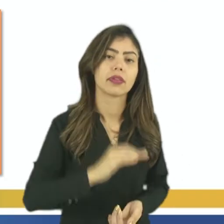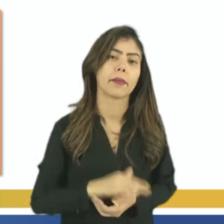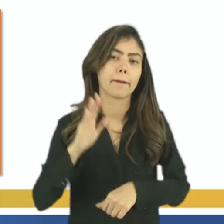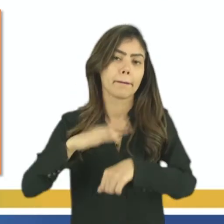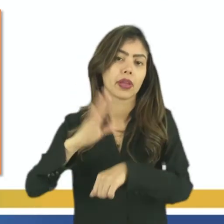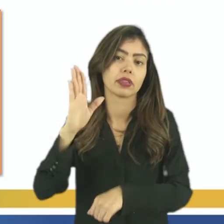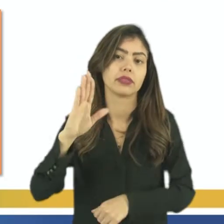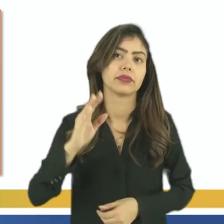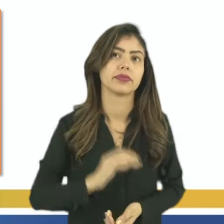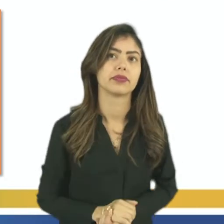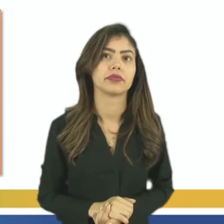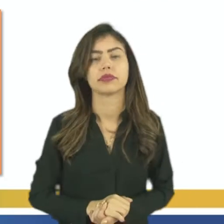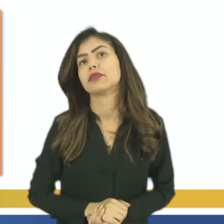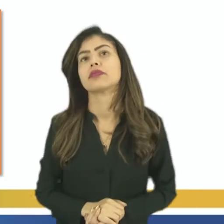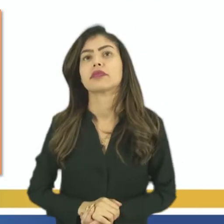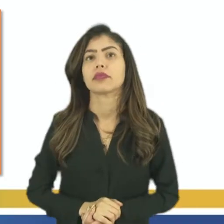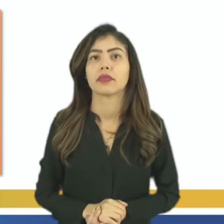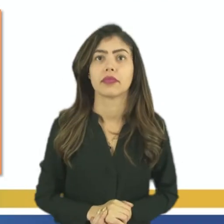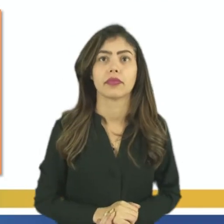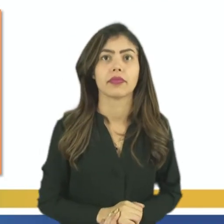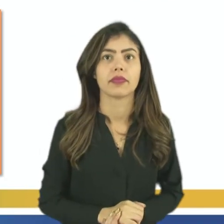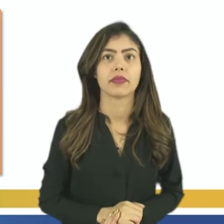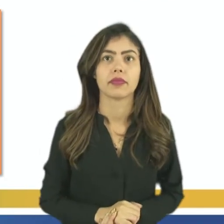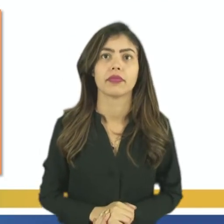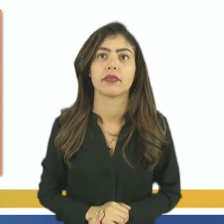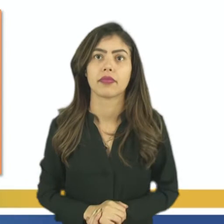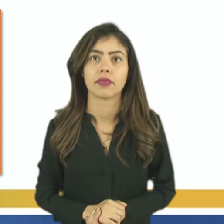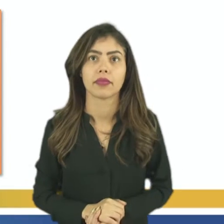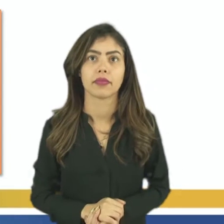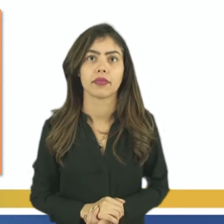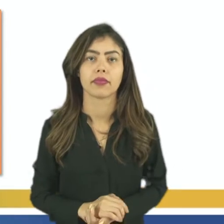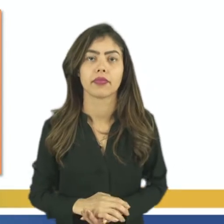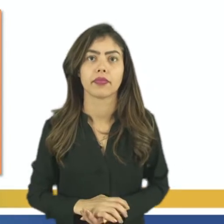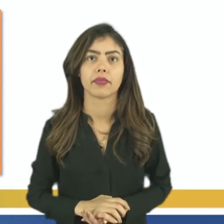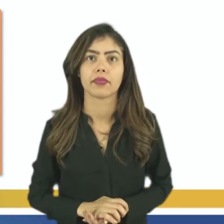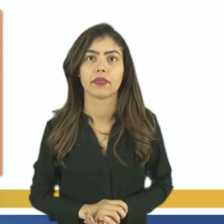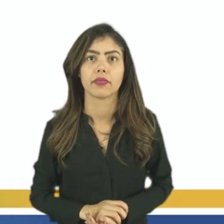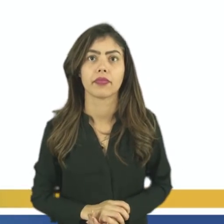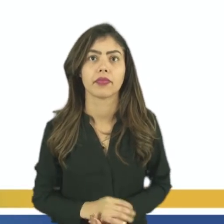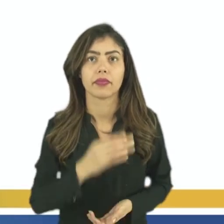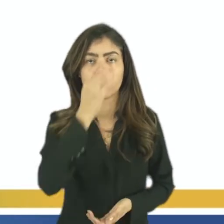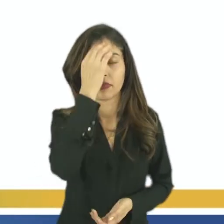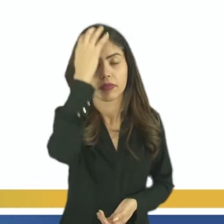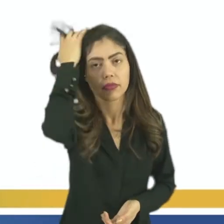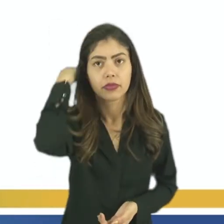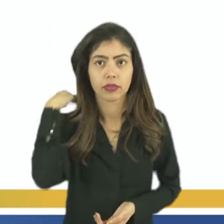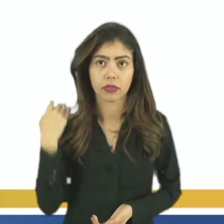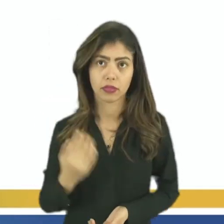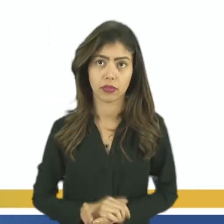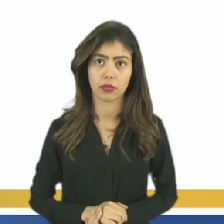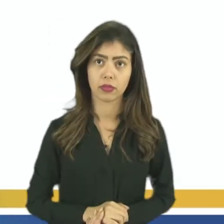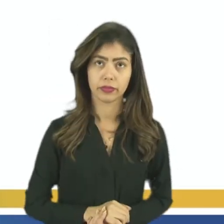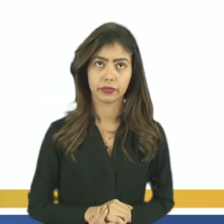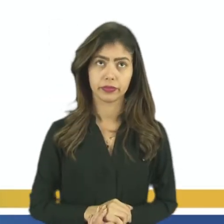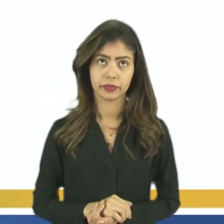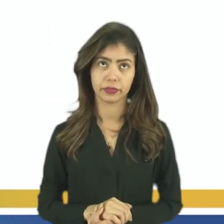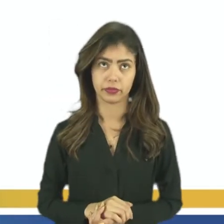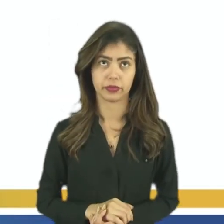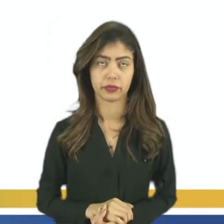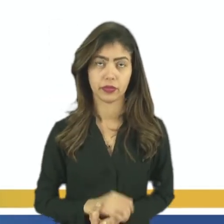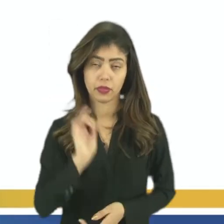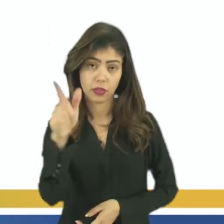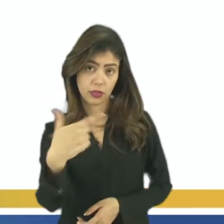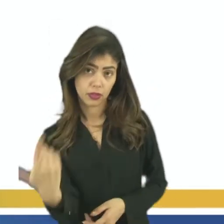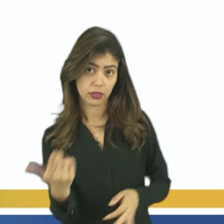o recheio ela gastou mais bolo tu és tomar chocolate perdão então vamos no próximo slide